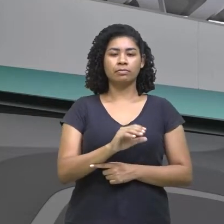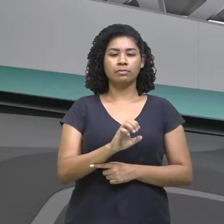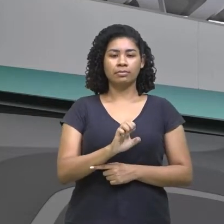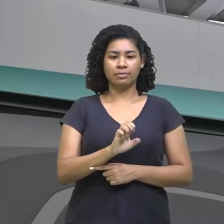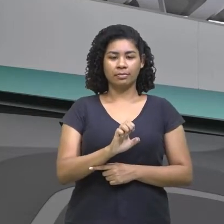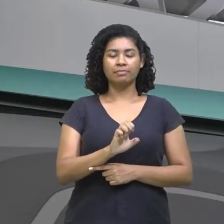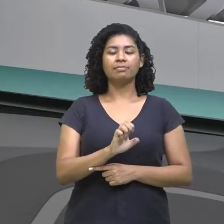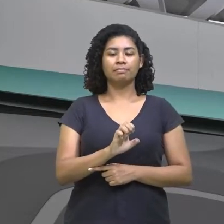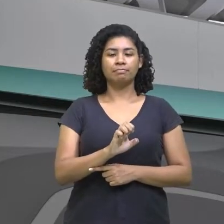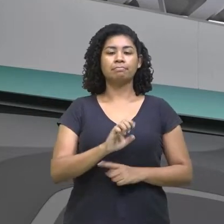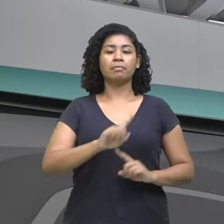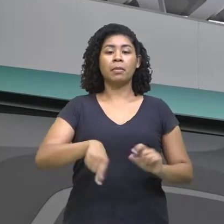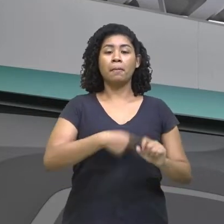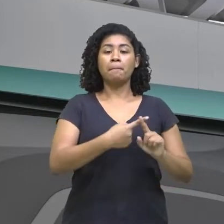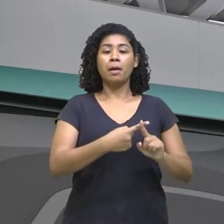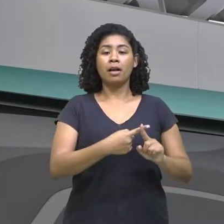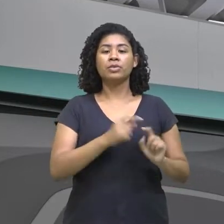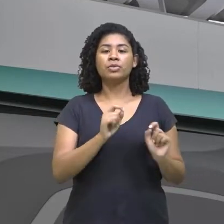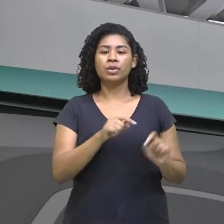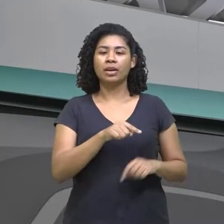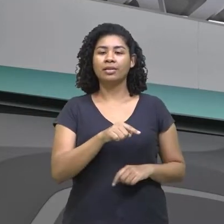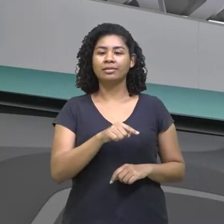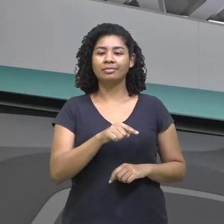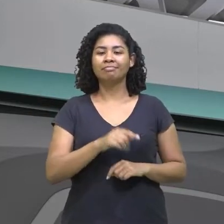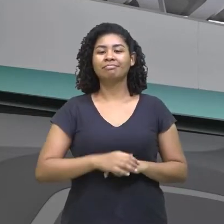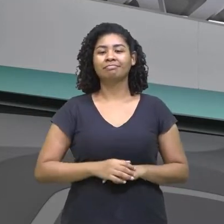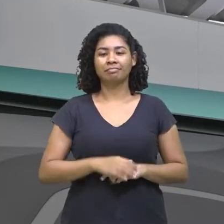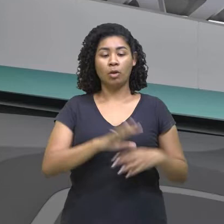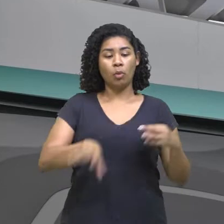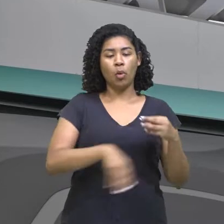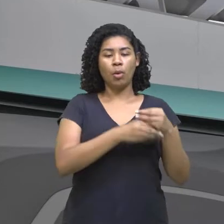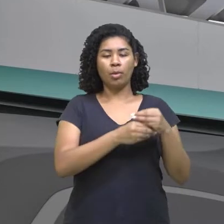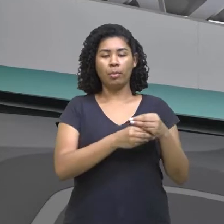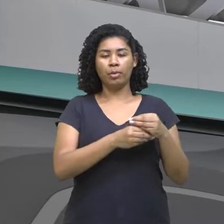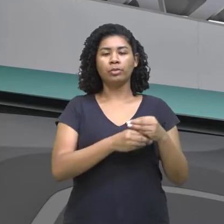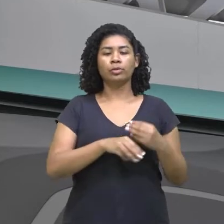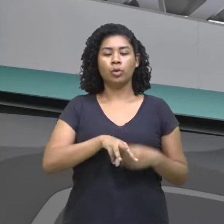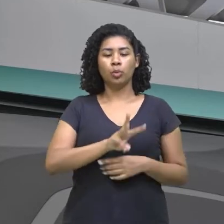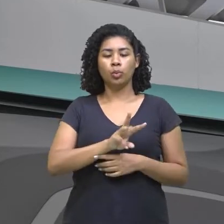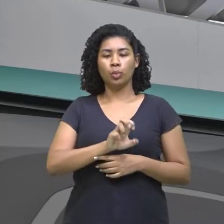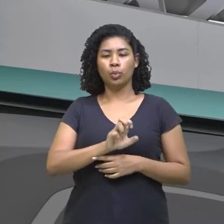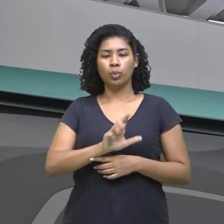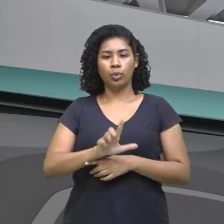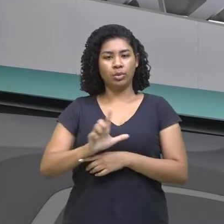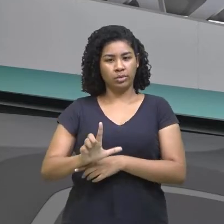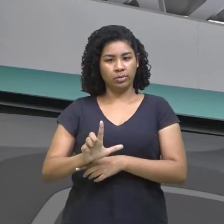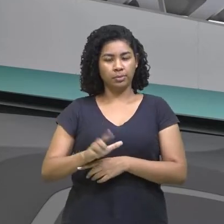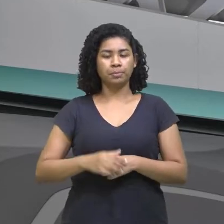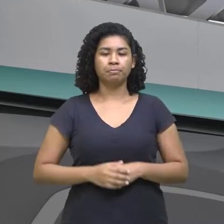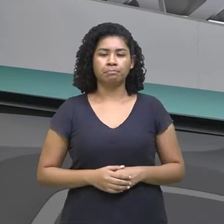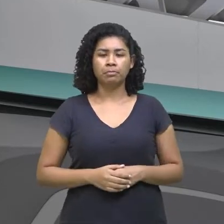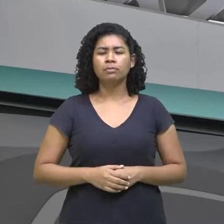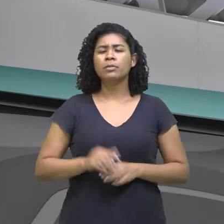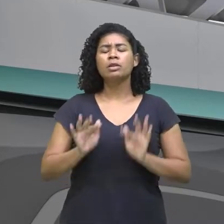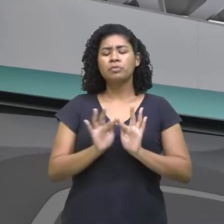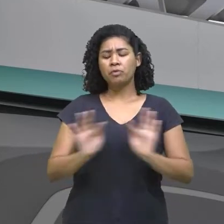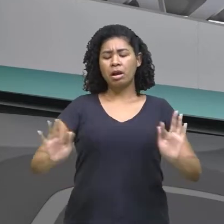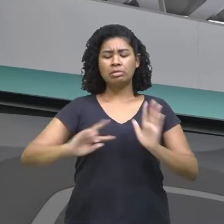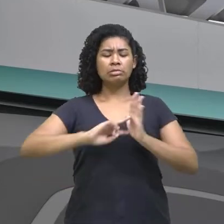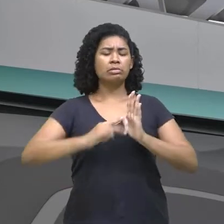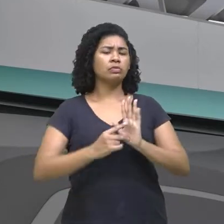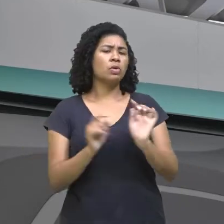dançar. E aqui, finalizando a palavra well, que seria o nosso complemento. Então, o que eu quero dizer aqui? Por